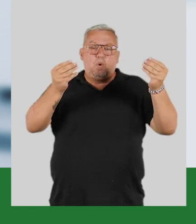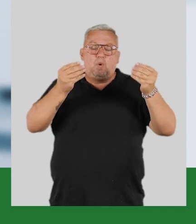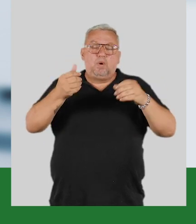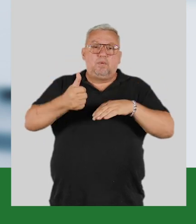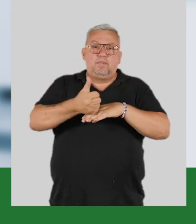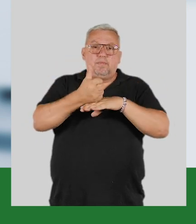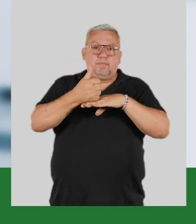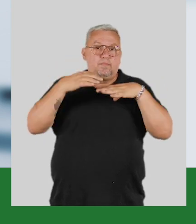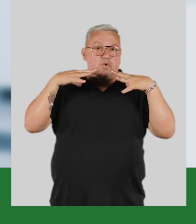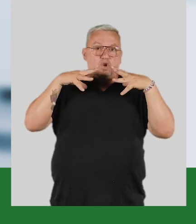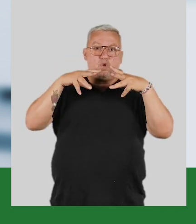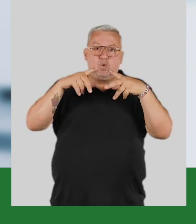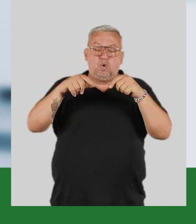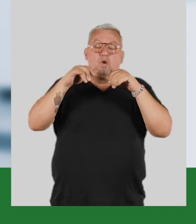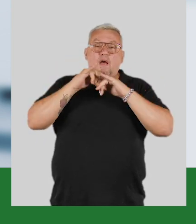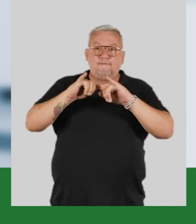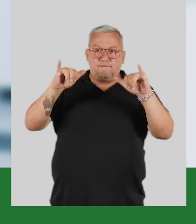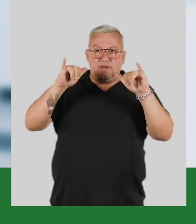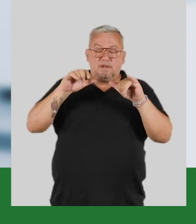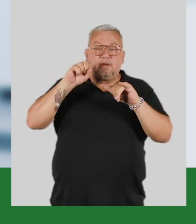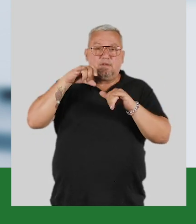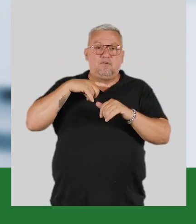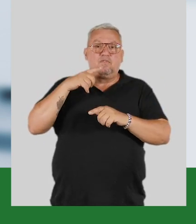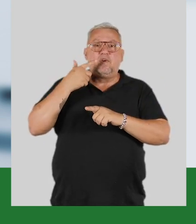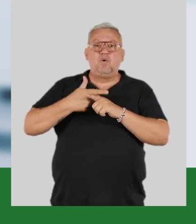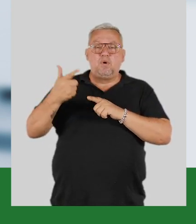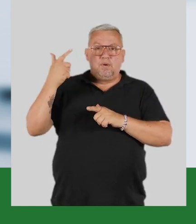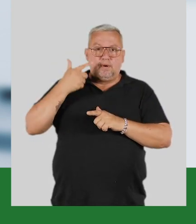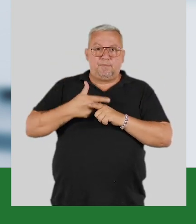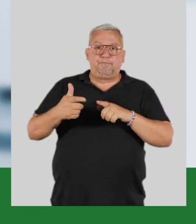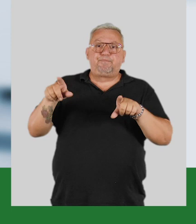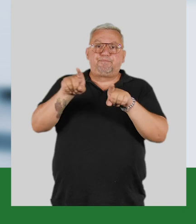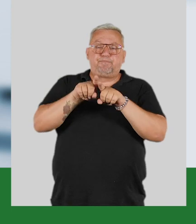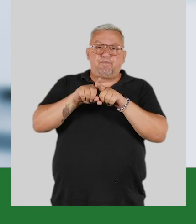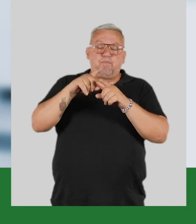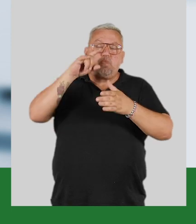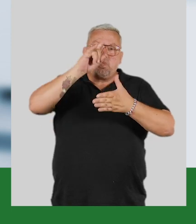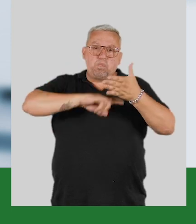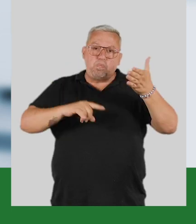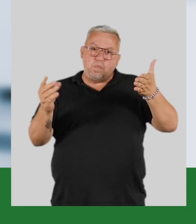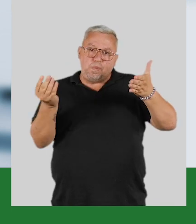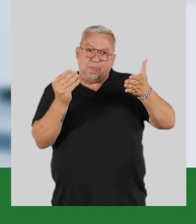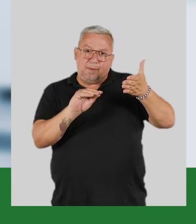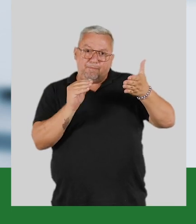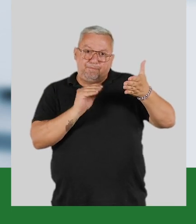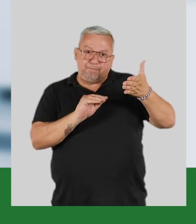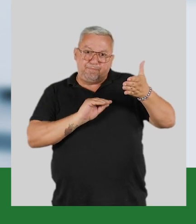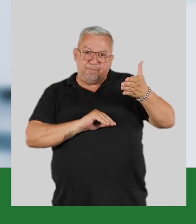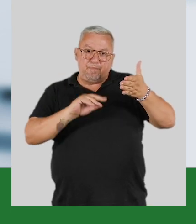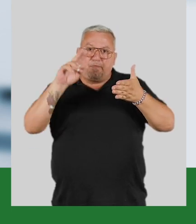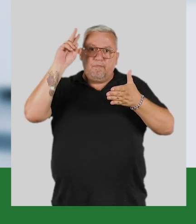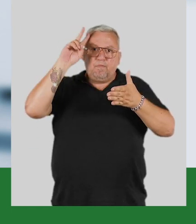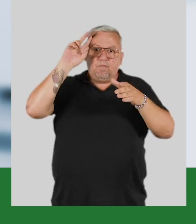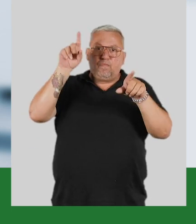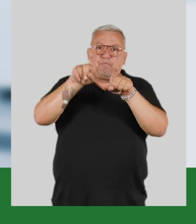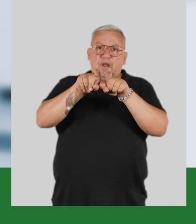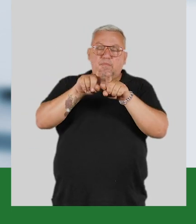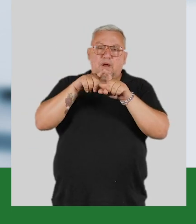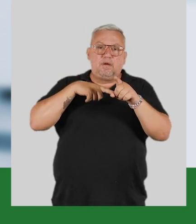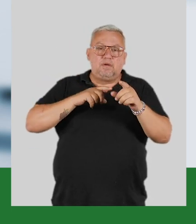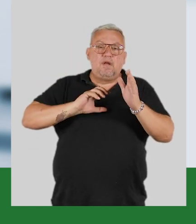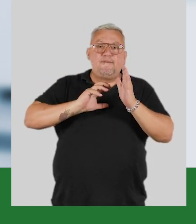para que tudo e todos notifiquem, tá? Notifique tudo e que todos notifiquem, tá? E lembrar que a gente tem um instrumento